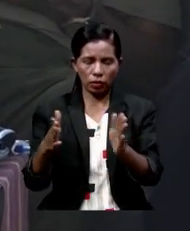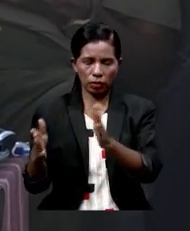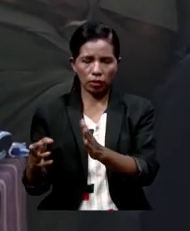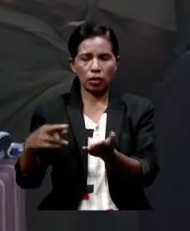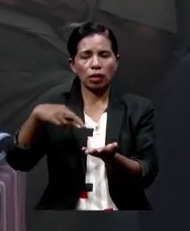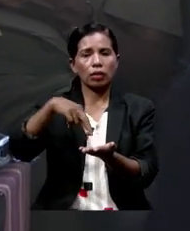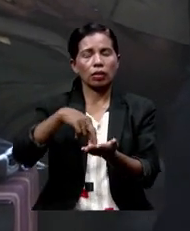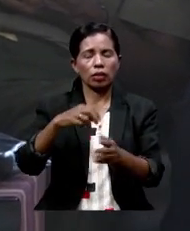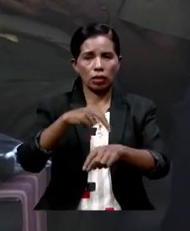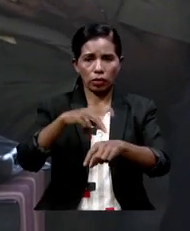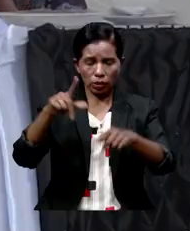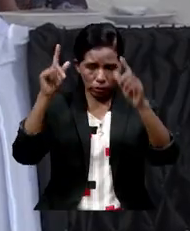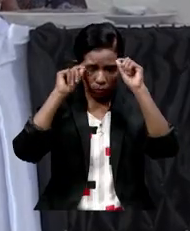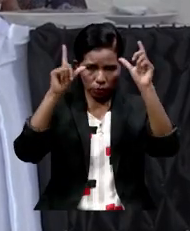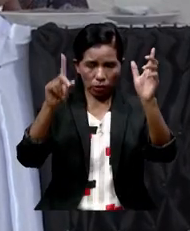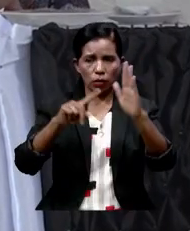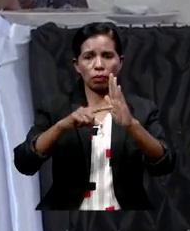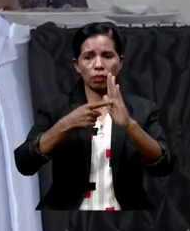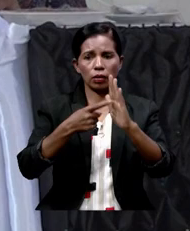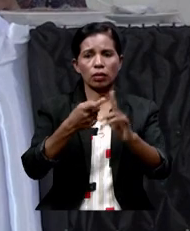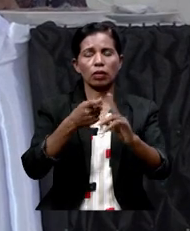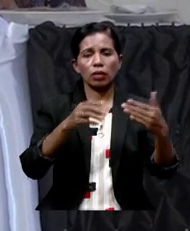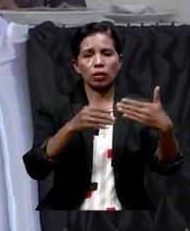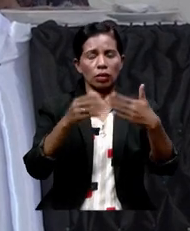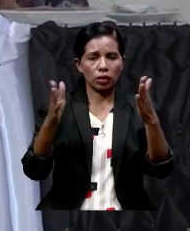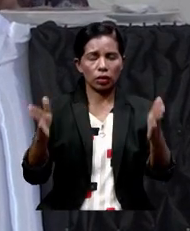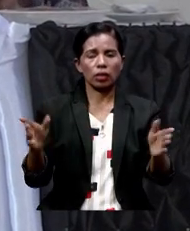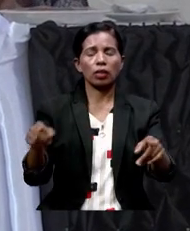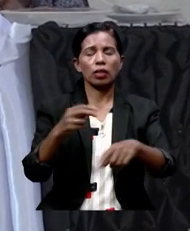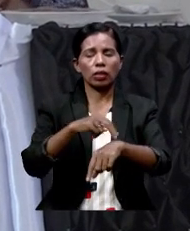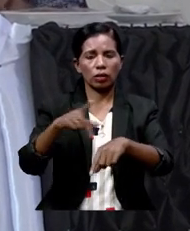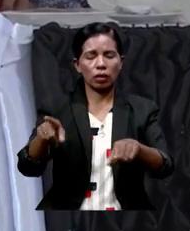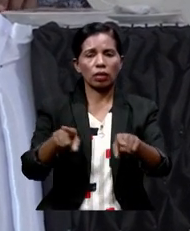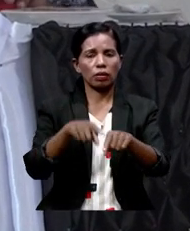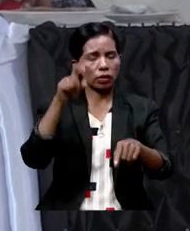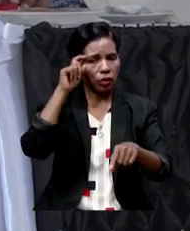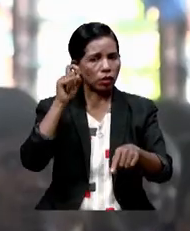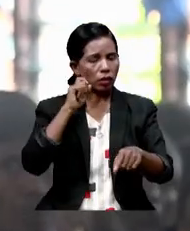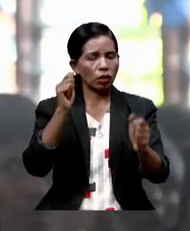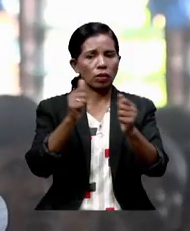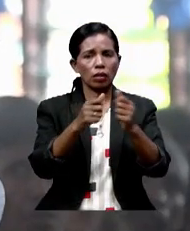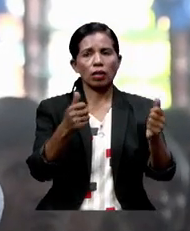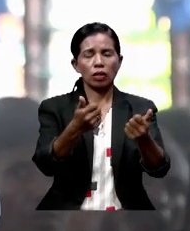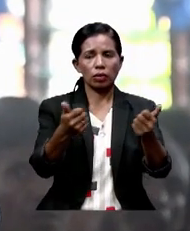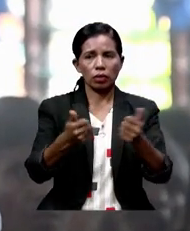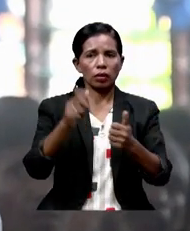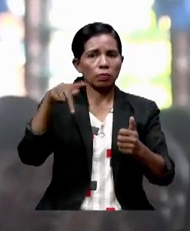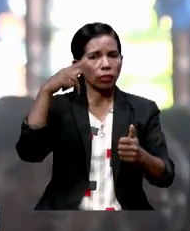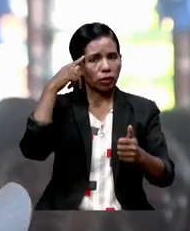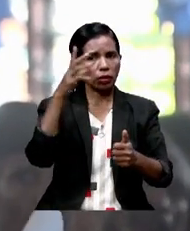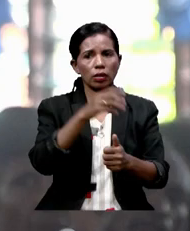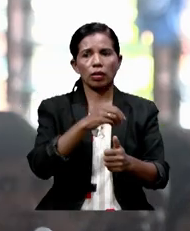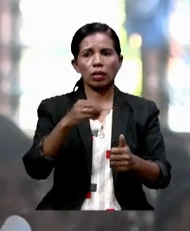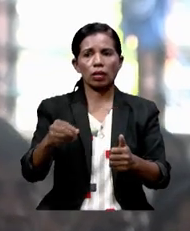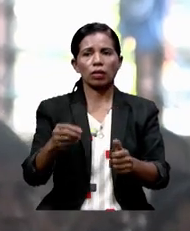nacional Timor-Leste Nien, a Ulu Kusi, líder nacional, que é relacionado a Guzmão, ne berro ni autoridade política, moral, ou